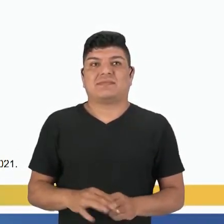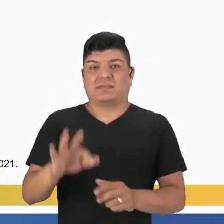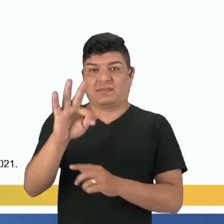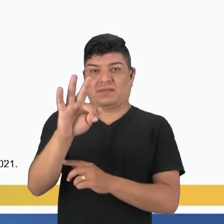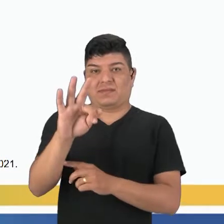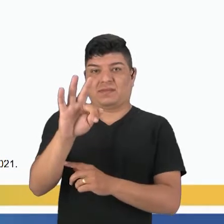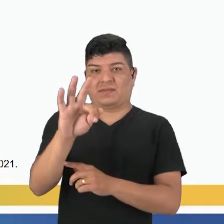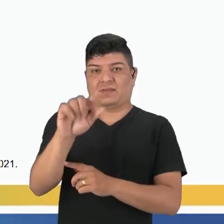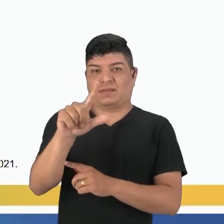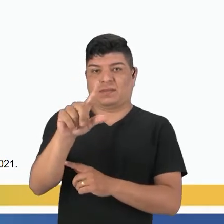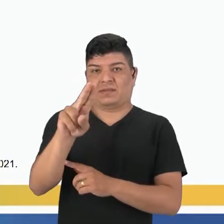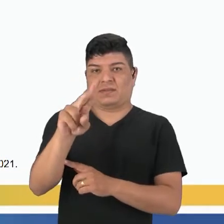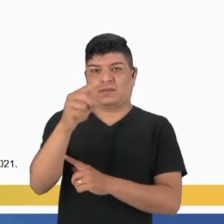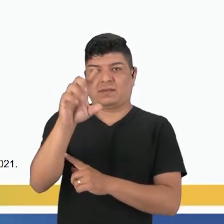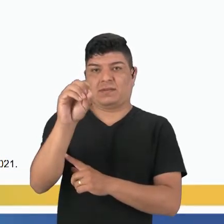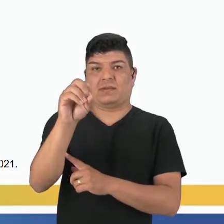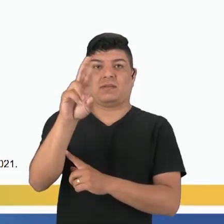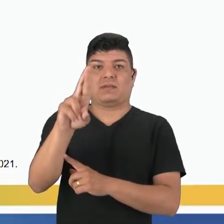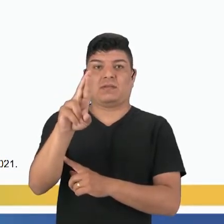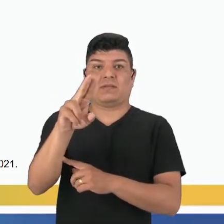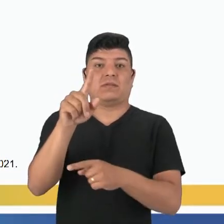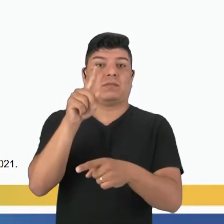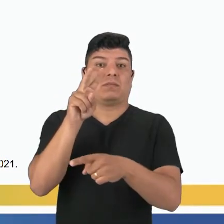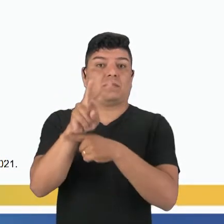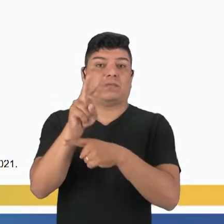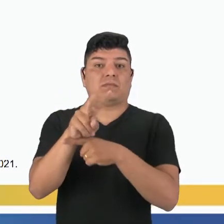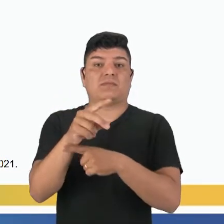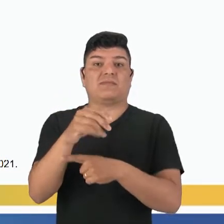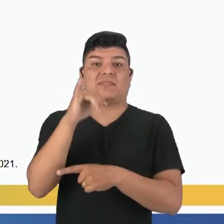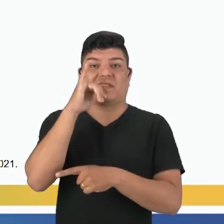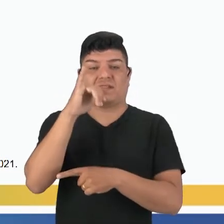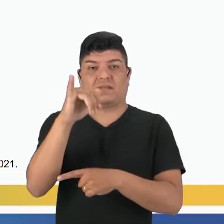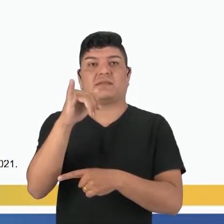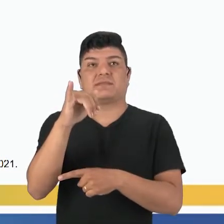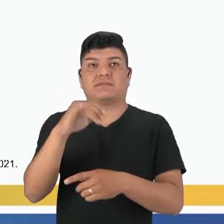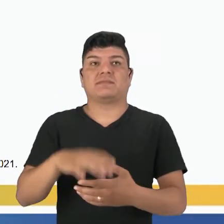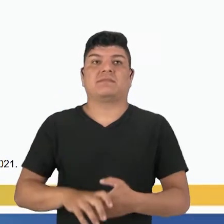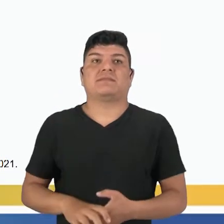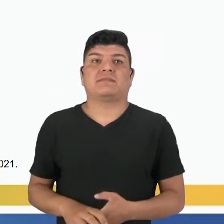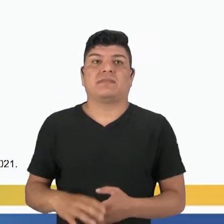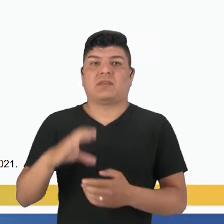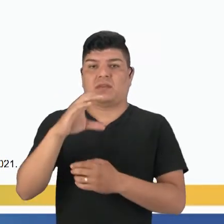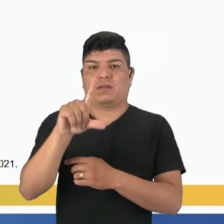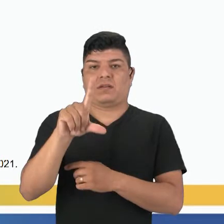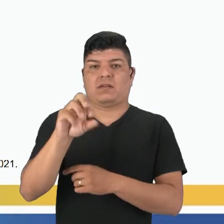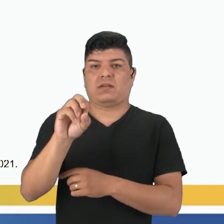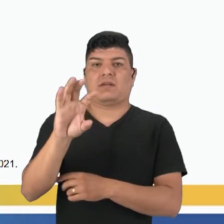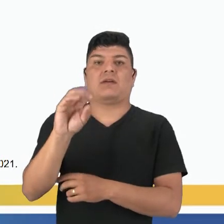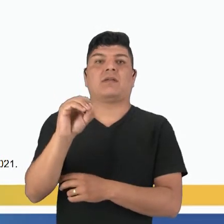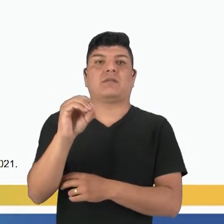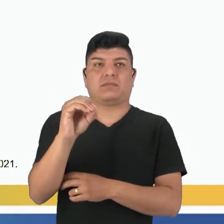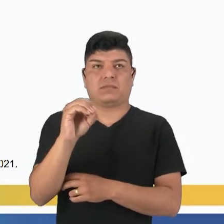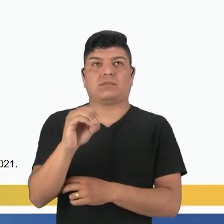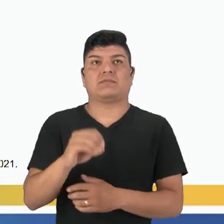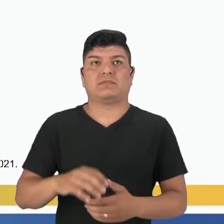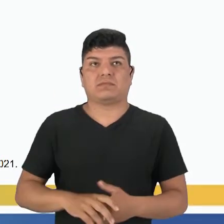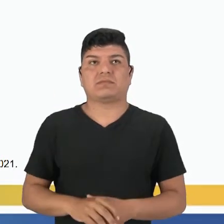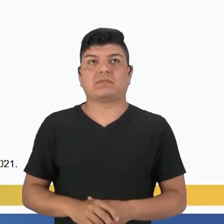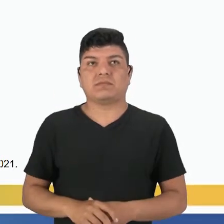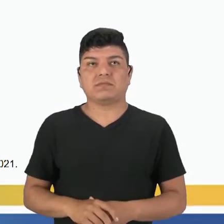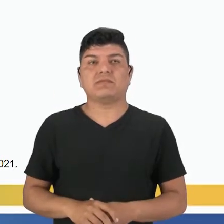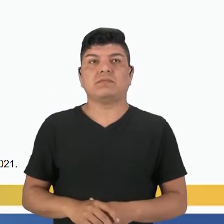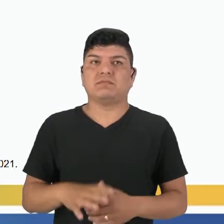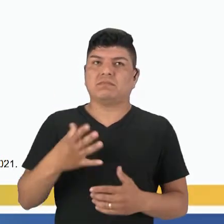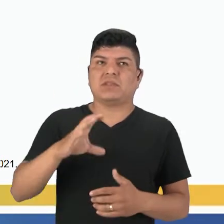Flúor, que serve para proteger os seus dentes das cáries. Cloro, que chega num gás liquefeito dentro desses cilindros, são gastos mais ou menos